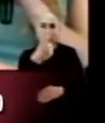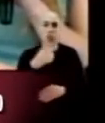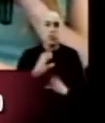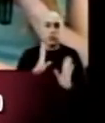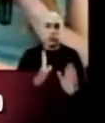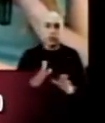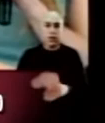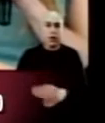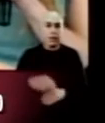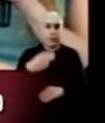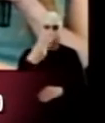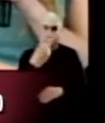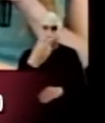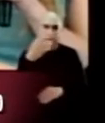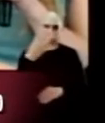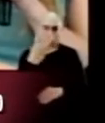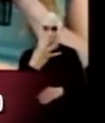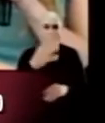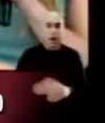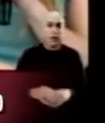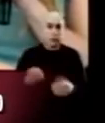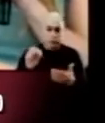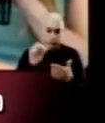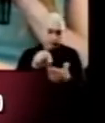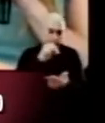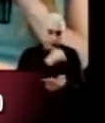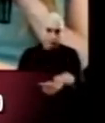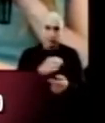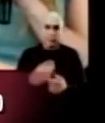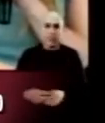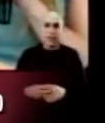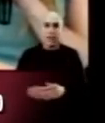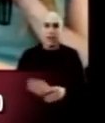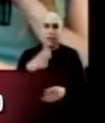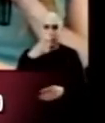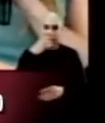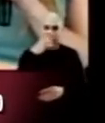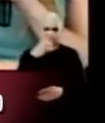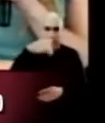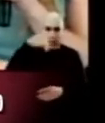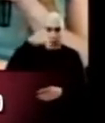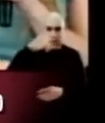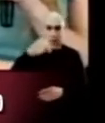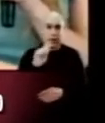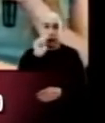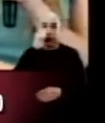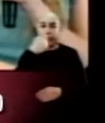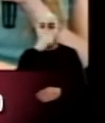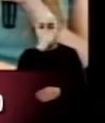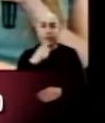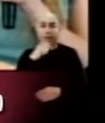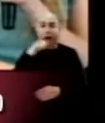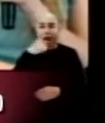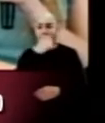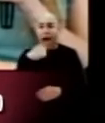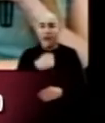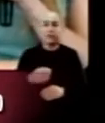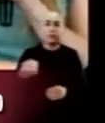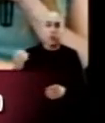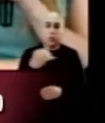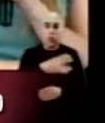com 24 testes sorológicos e 57 testes de RT-PCR, representando uma infecção mais